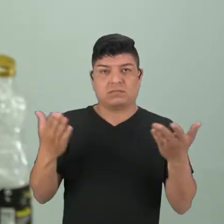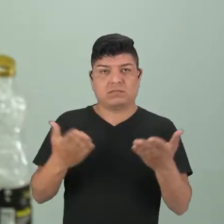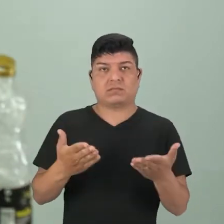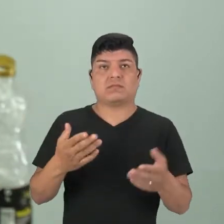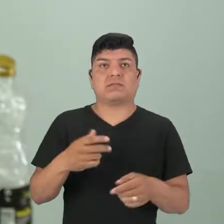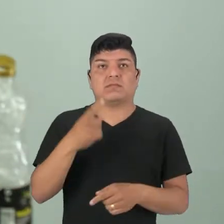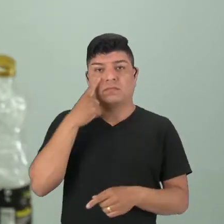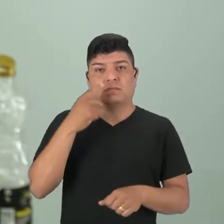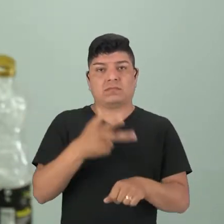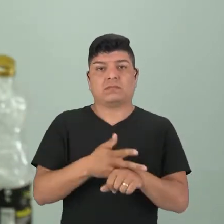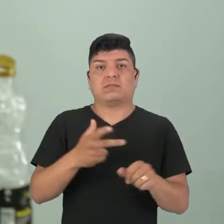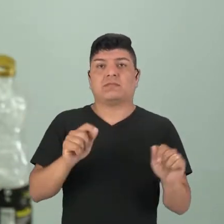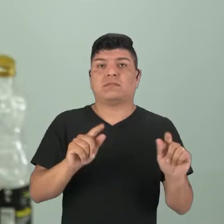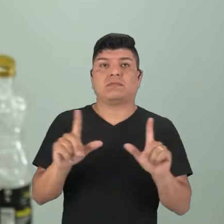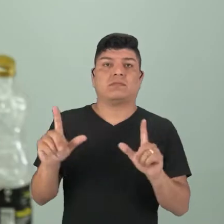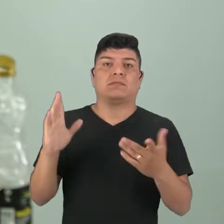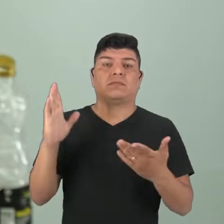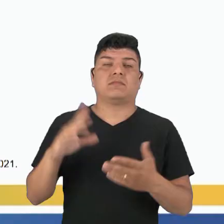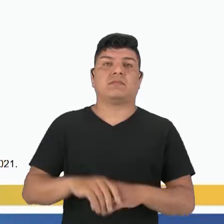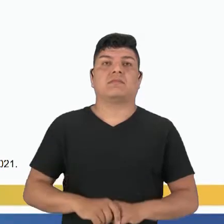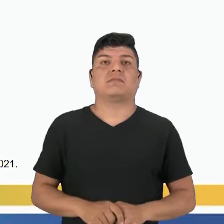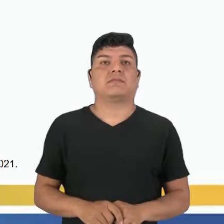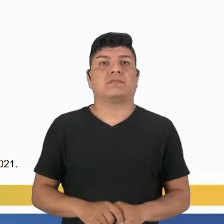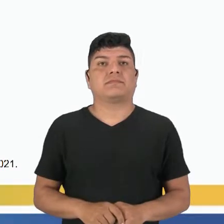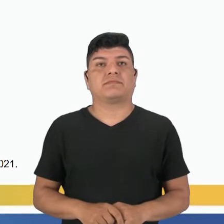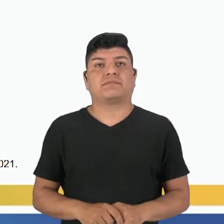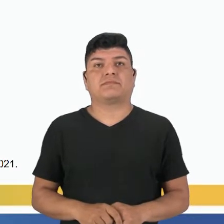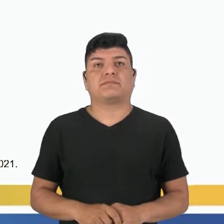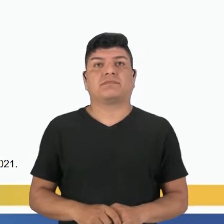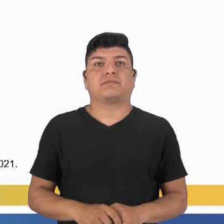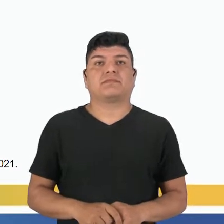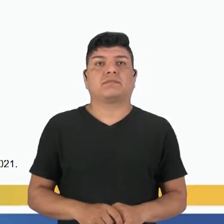agora. Acompanha comigo aí no vídeo, vamos lá.